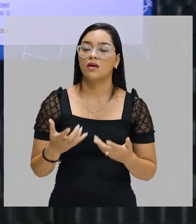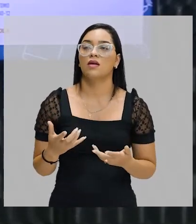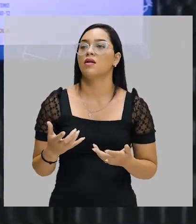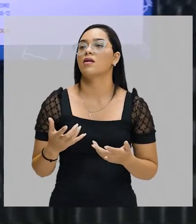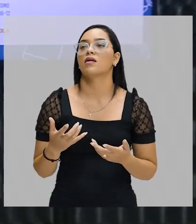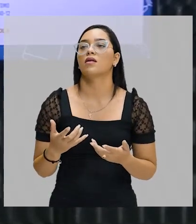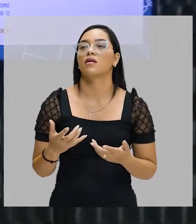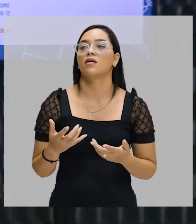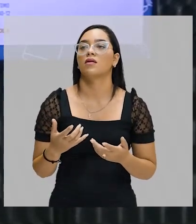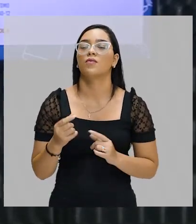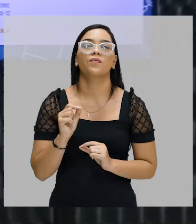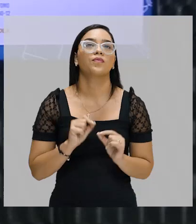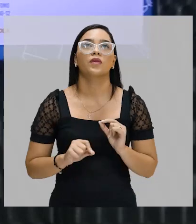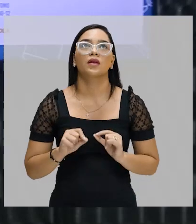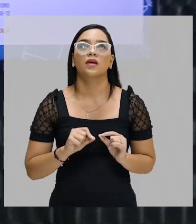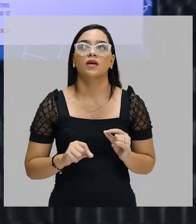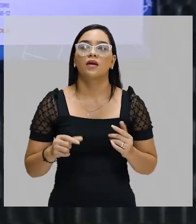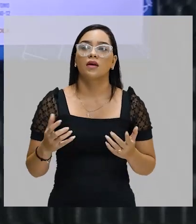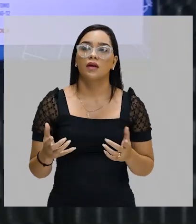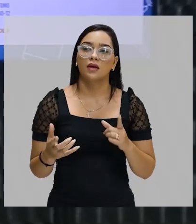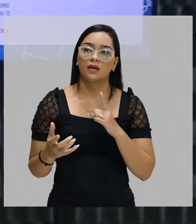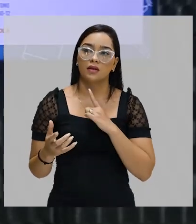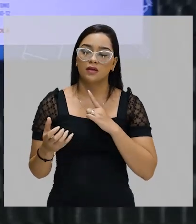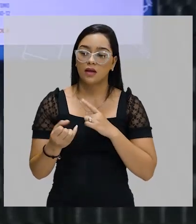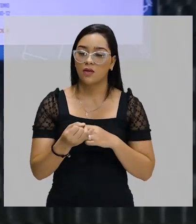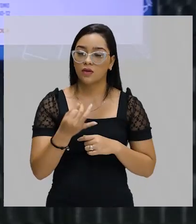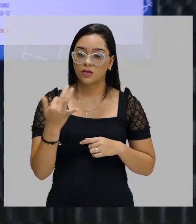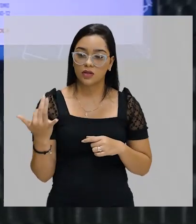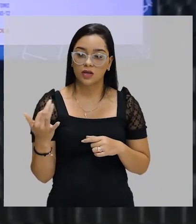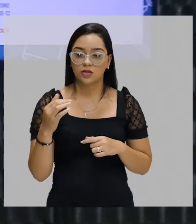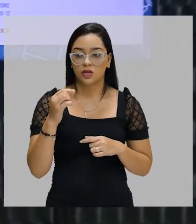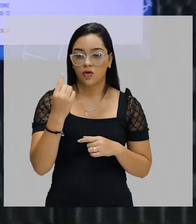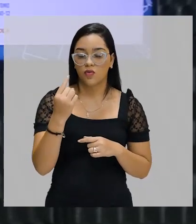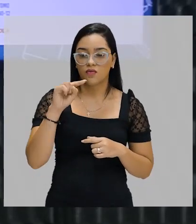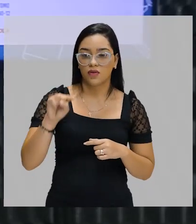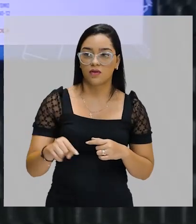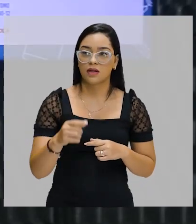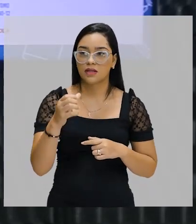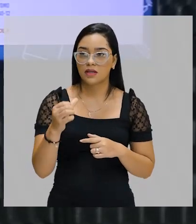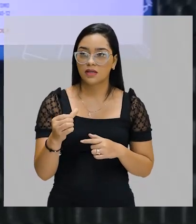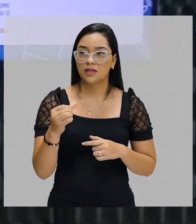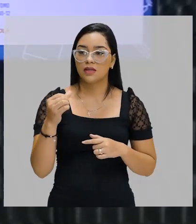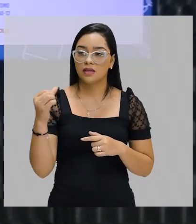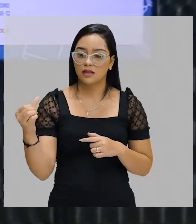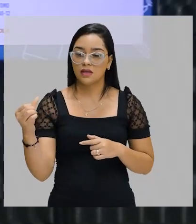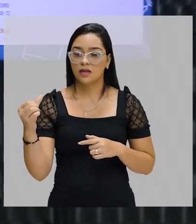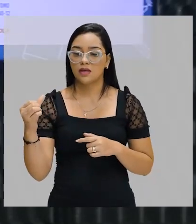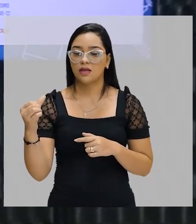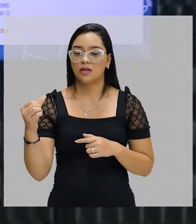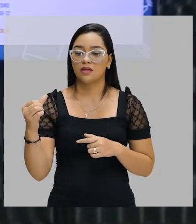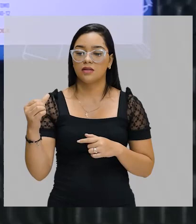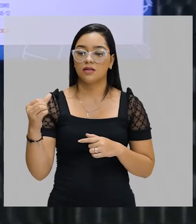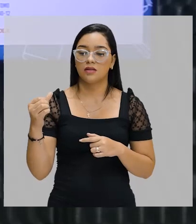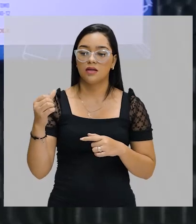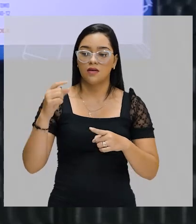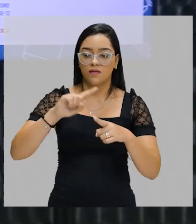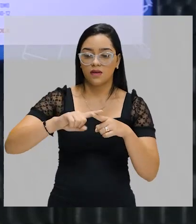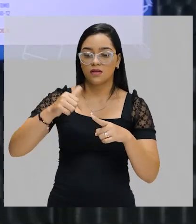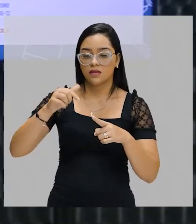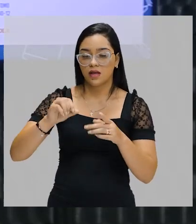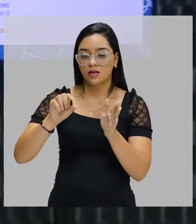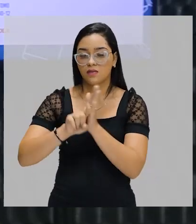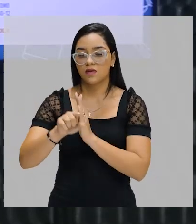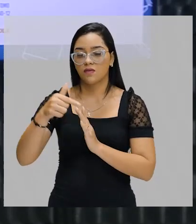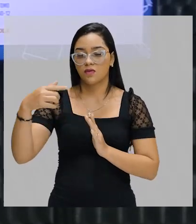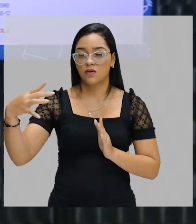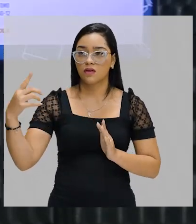né, aqui essa quantidade de massa, que é 1,66 vezes 10 elevado a menos 24 gramas. Percebam que é